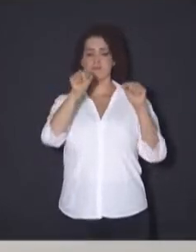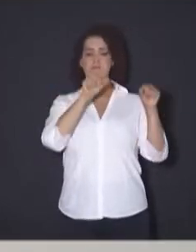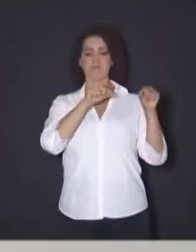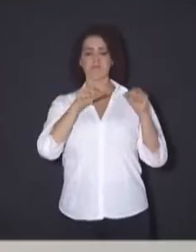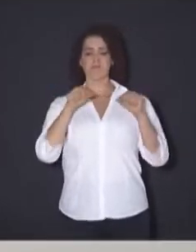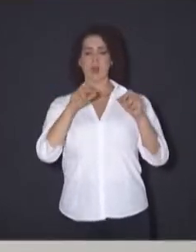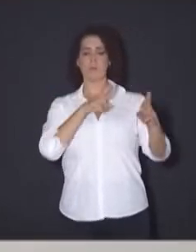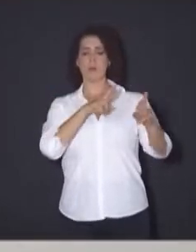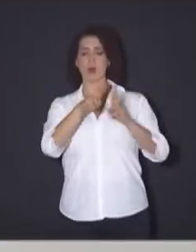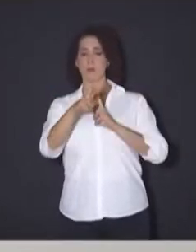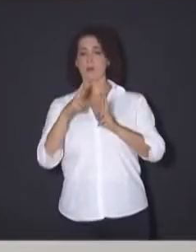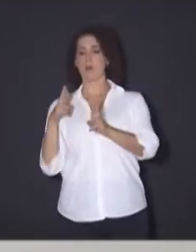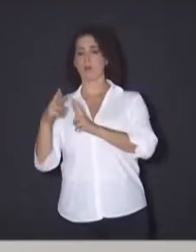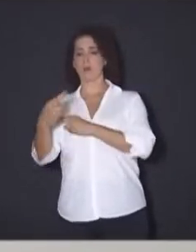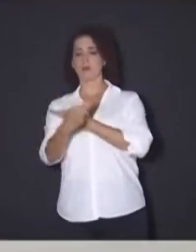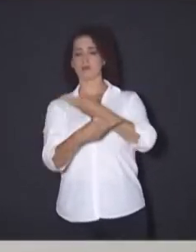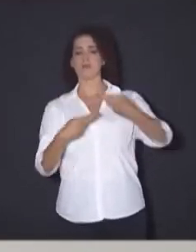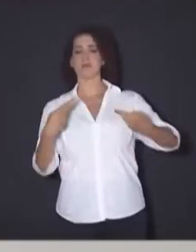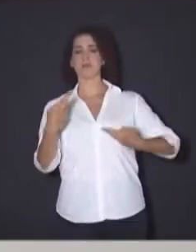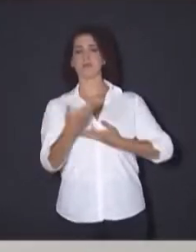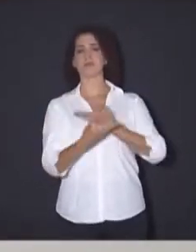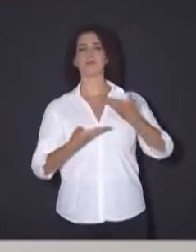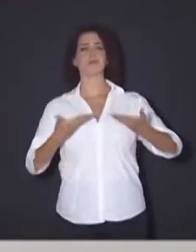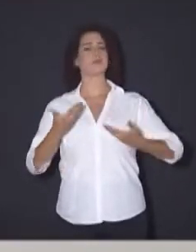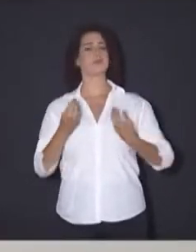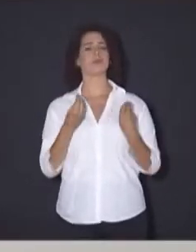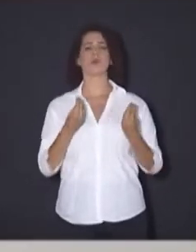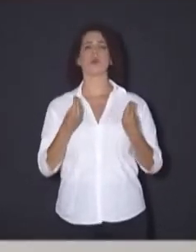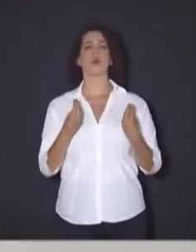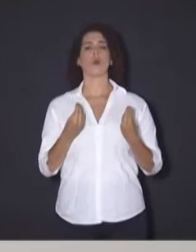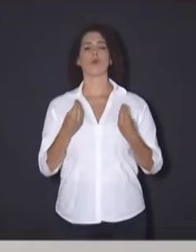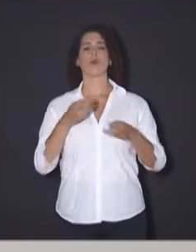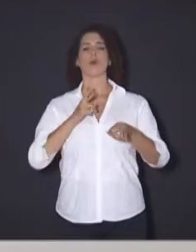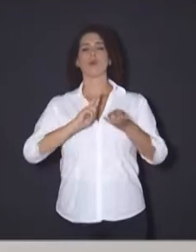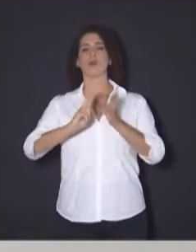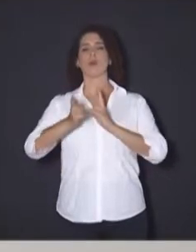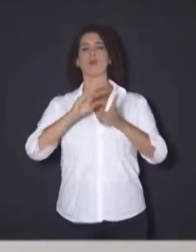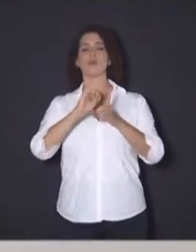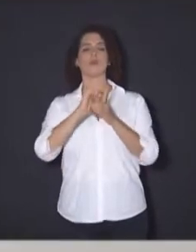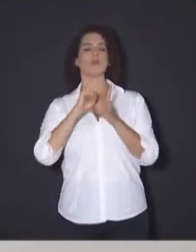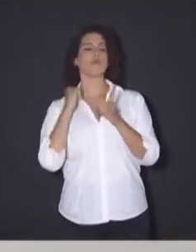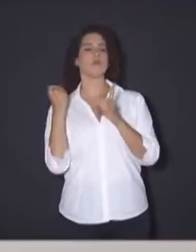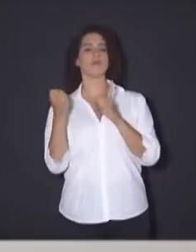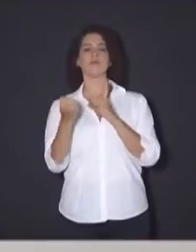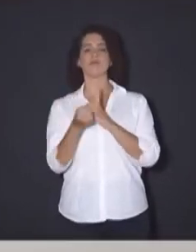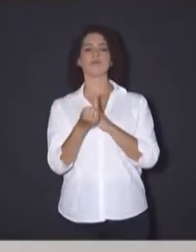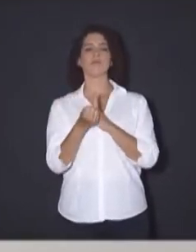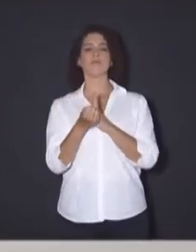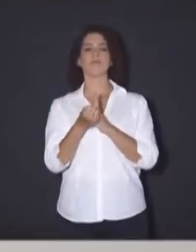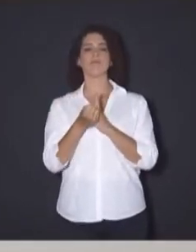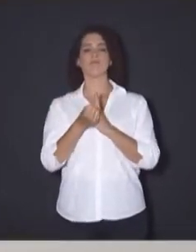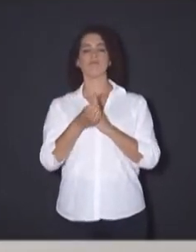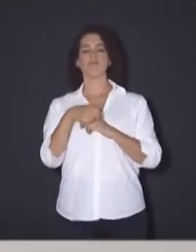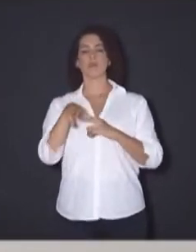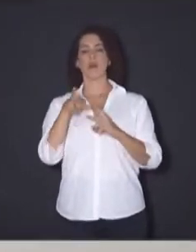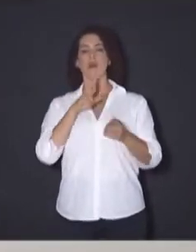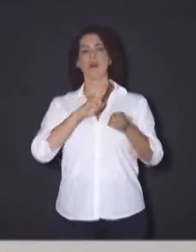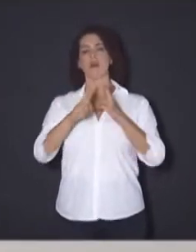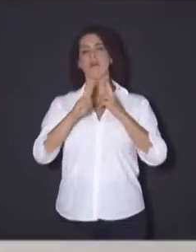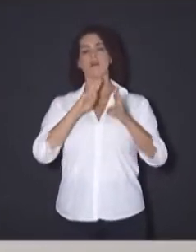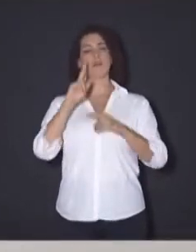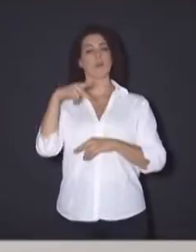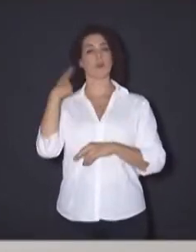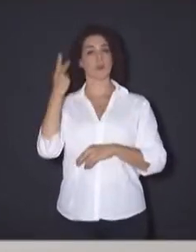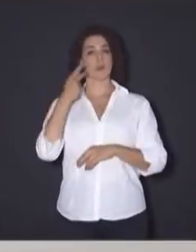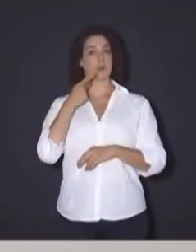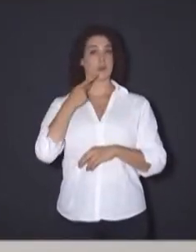essas relações essas relações sociais nessas relações políticas essas relações